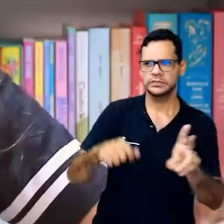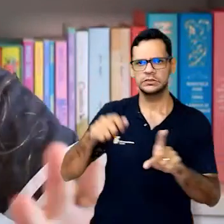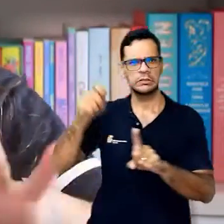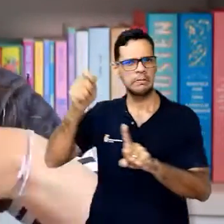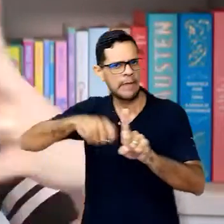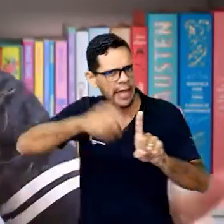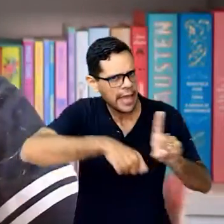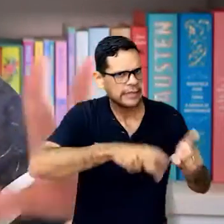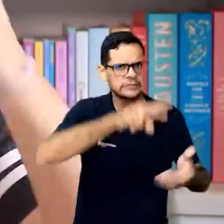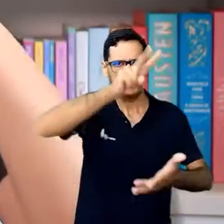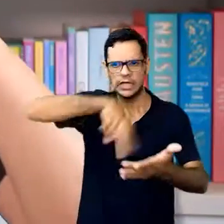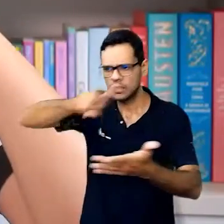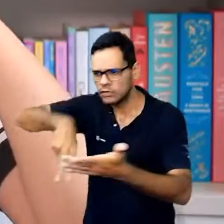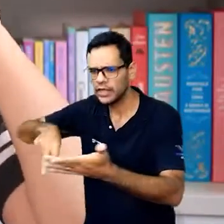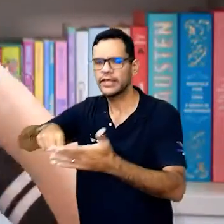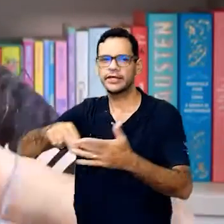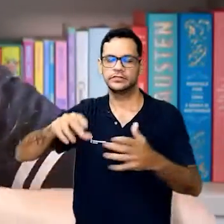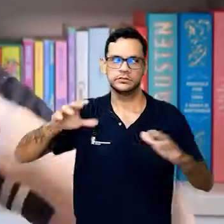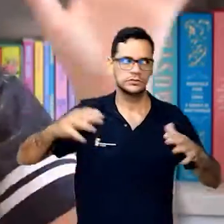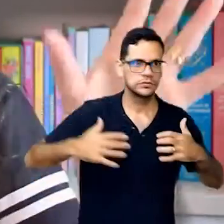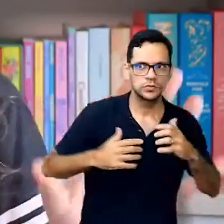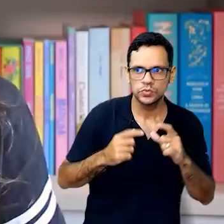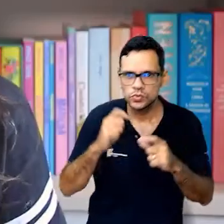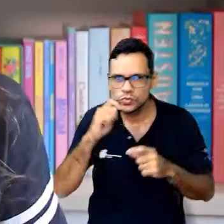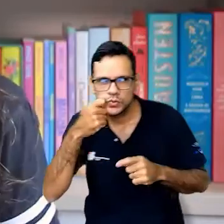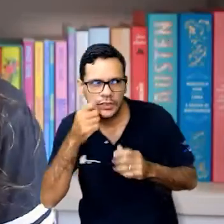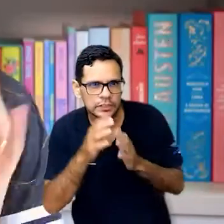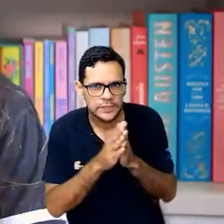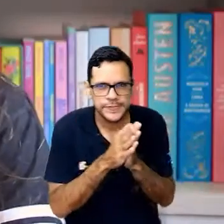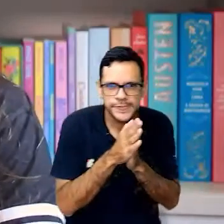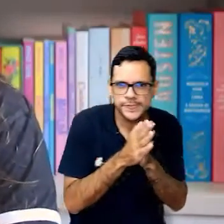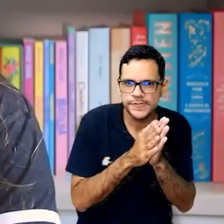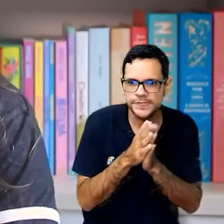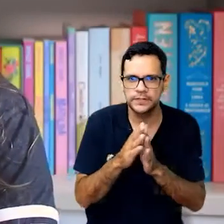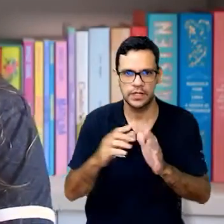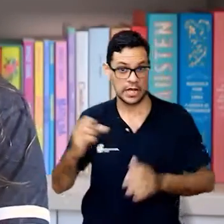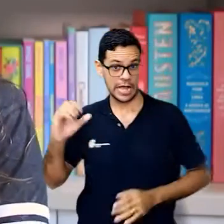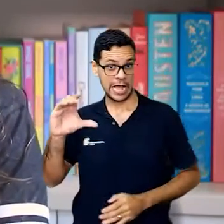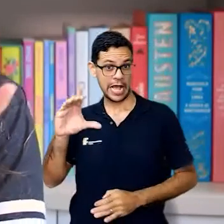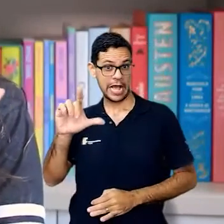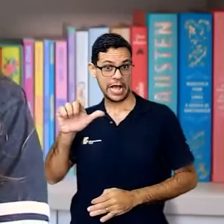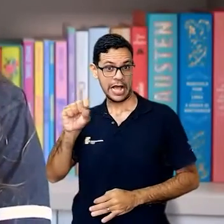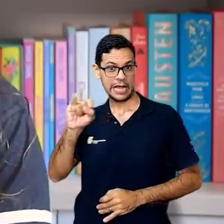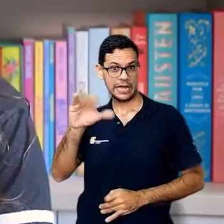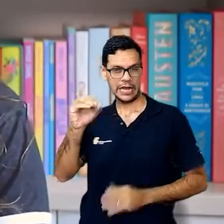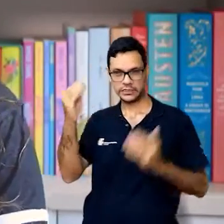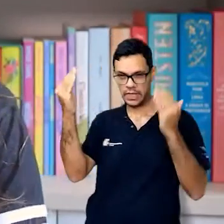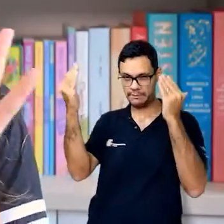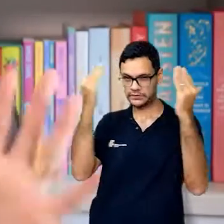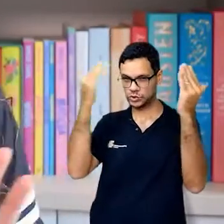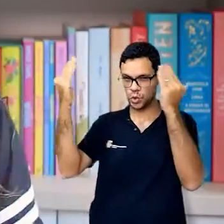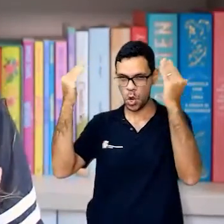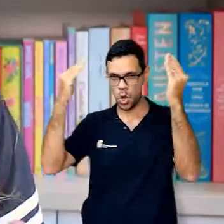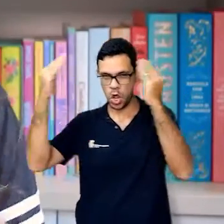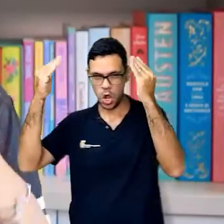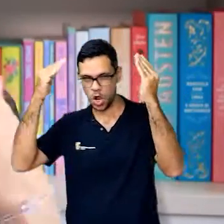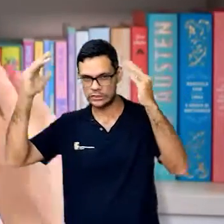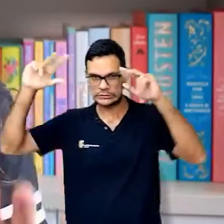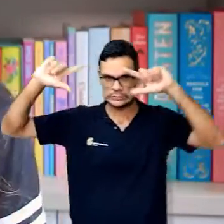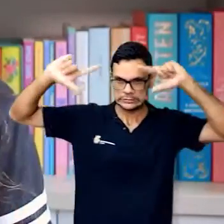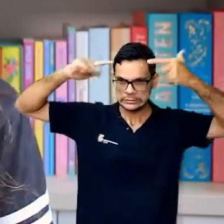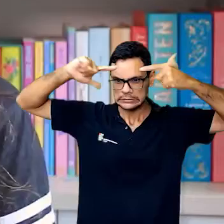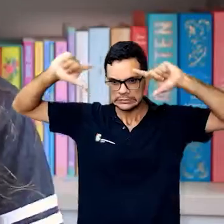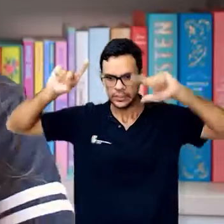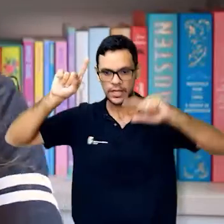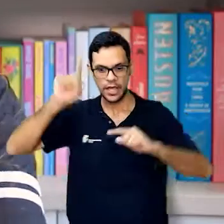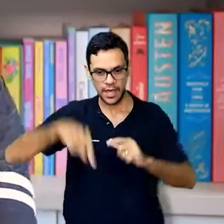2 meses ou todo mês. Eu tô sempre lendo alguma coisa de thriller, de suspense. E eu coloquei um suspense mais clássico, assim, né? Um thriller psicológico. E que vocês